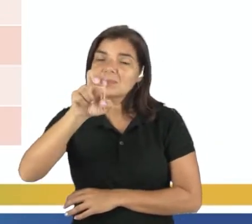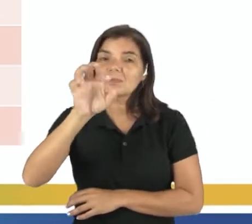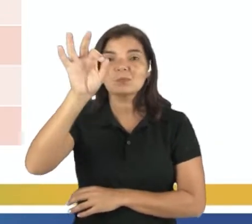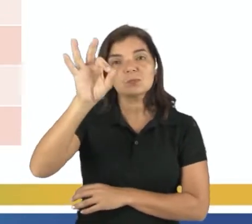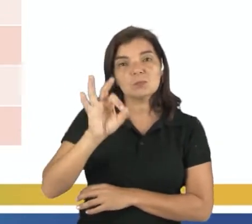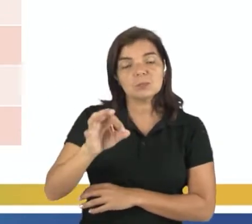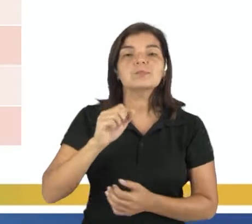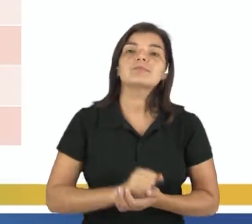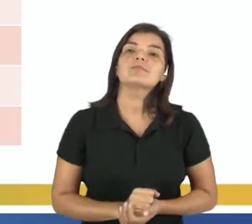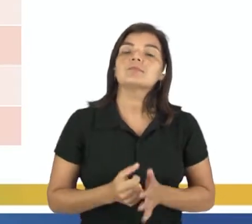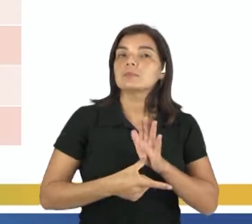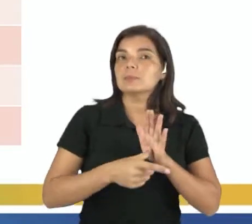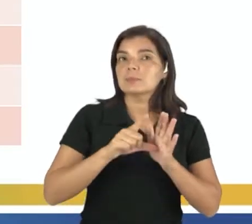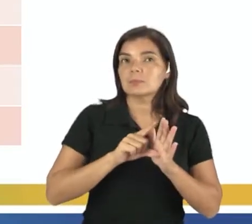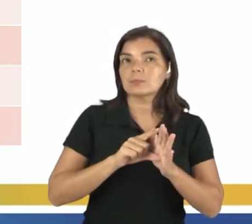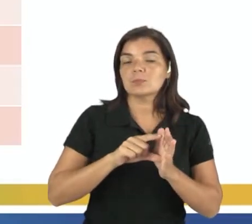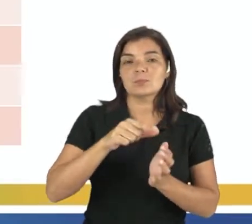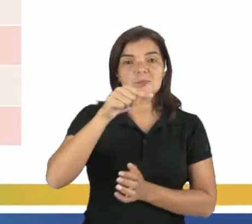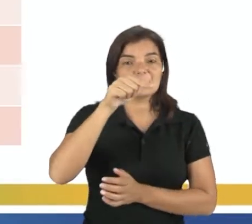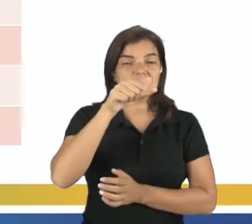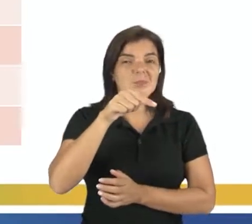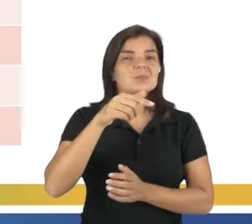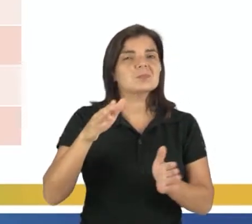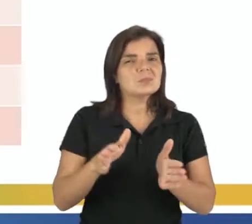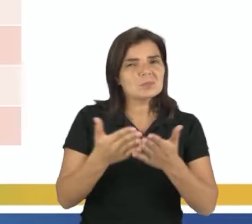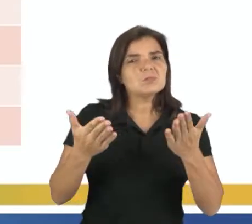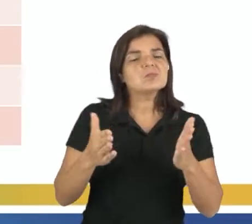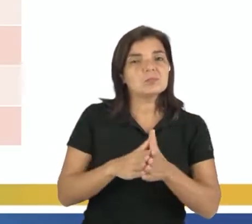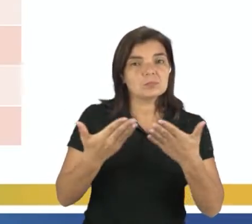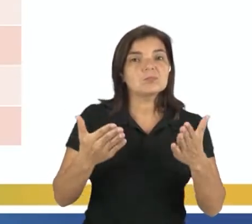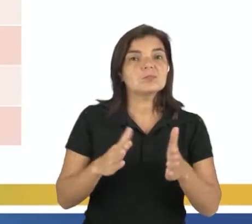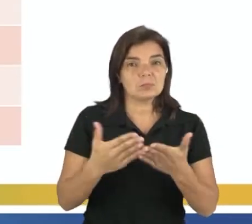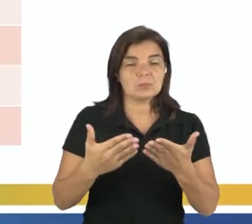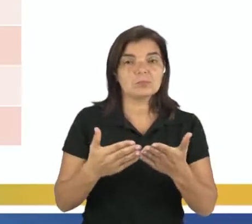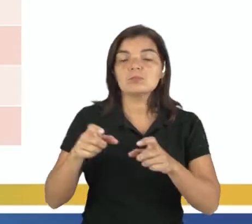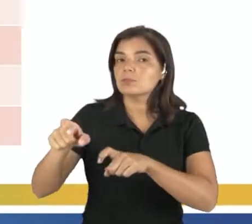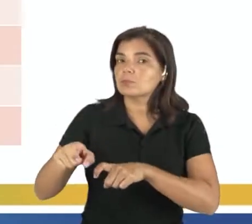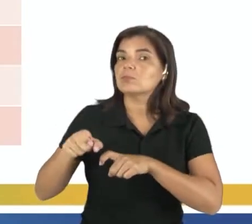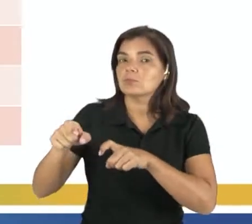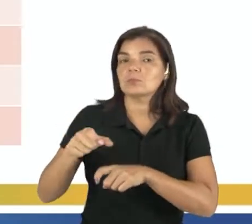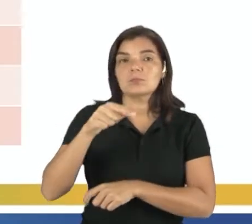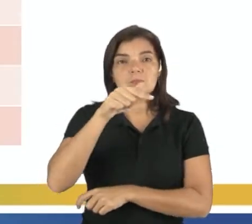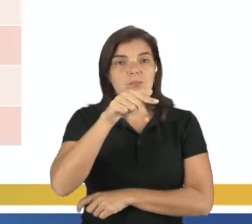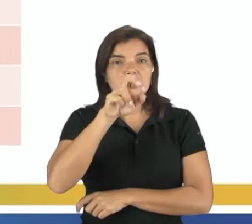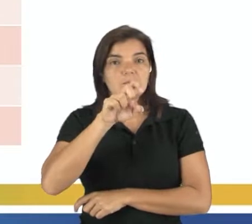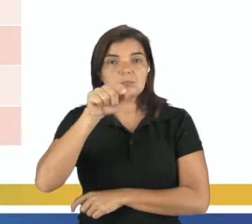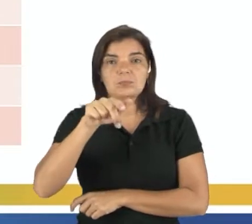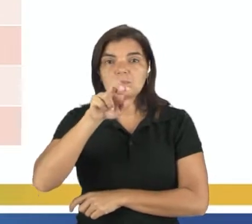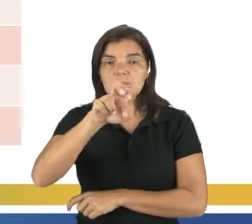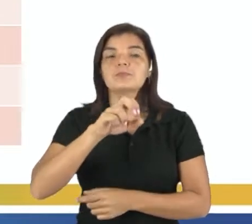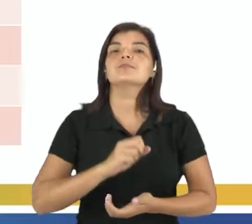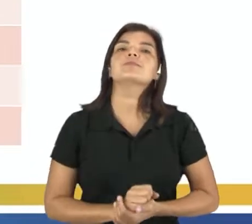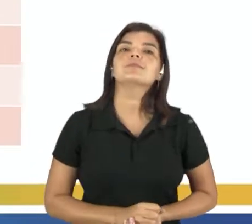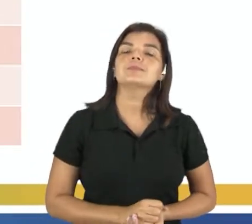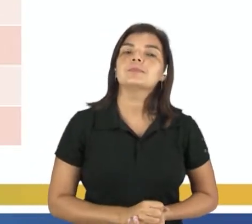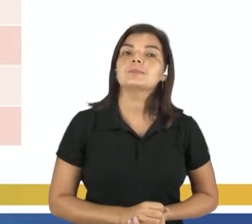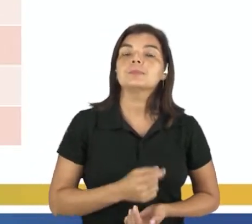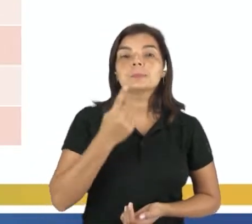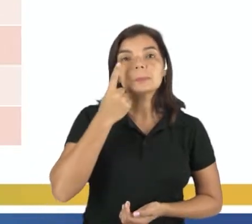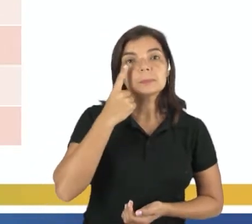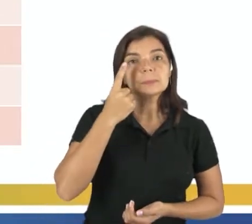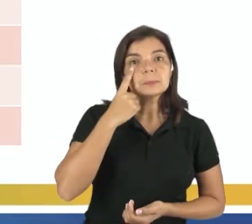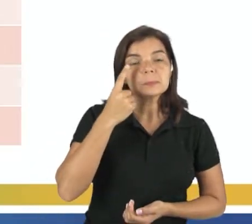36,5%. Na anterior, que trata só apenas daqueles pobres, os pobres que estão no meio rural, 75,5%. Mas voltando